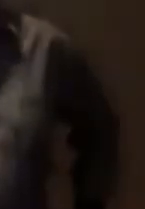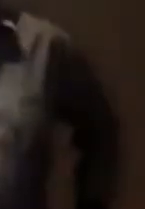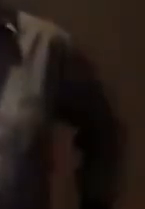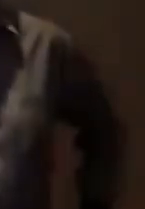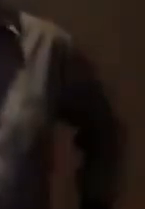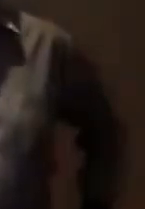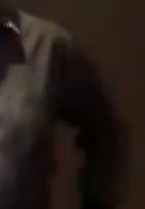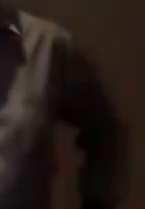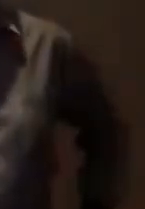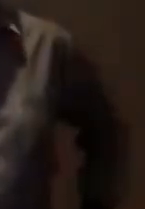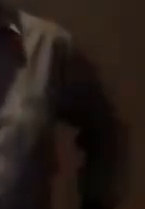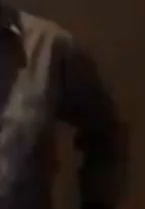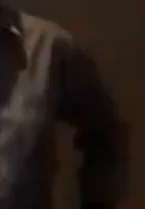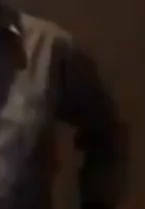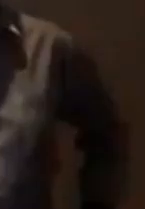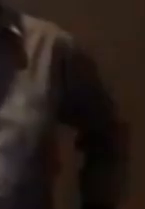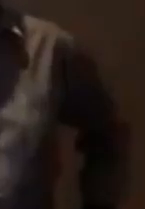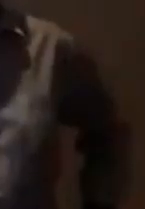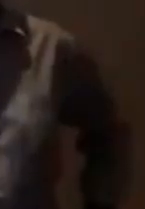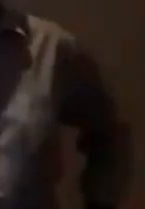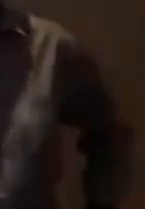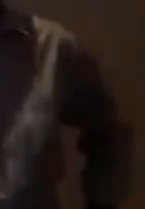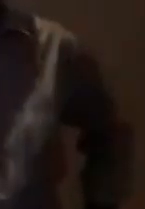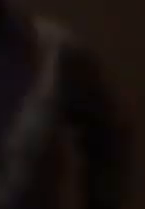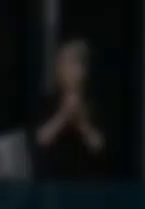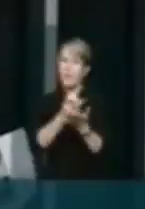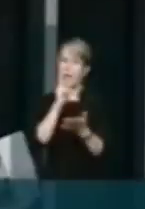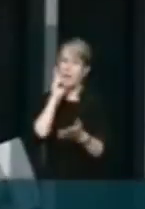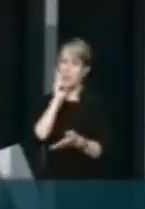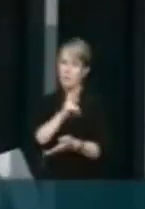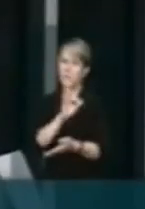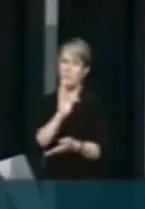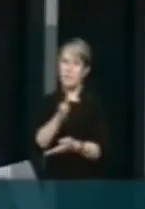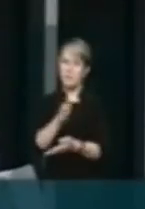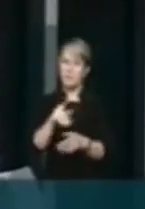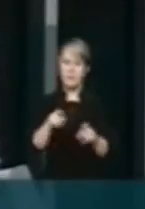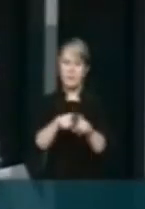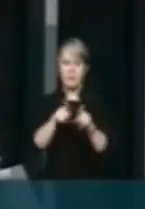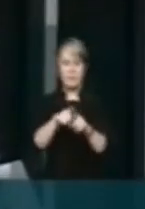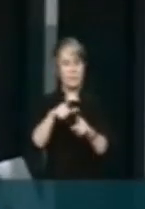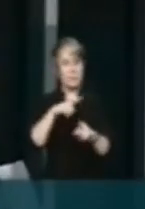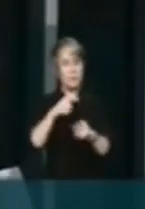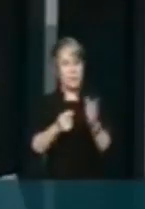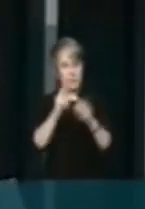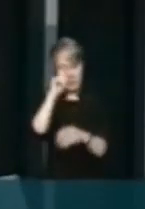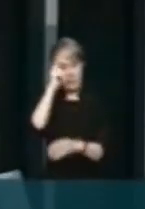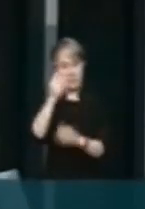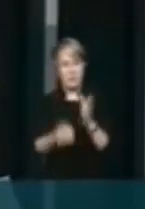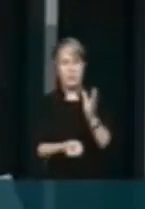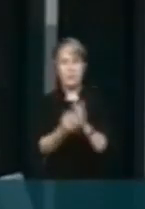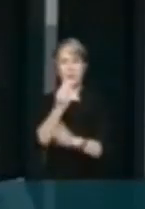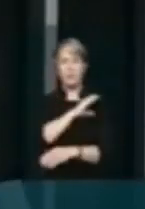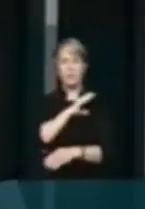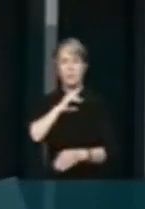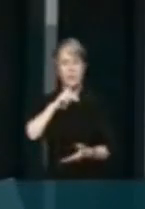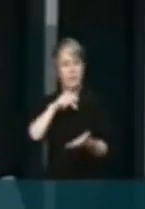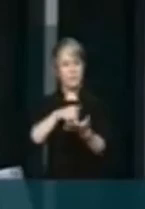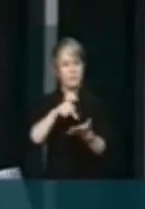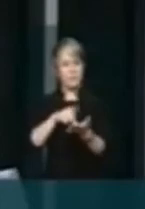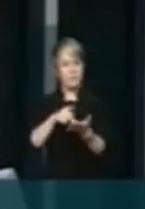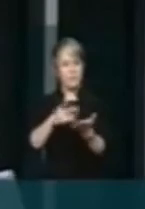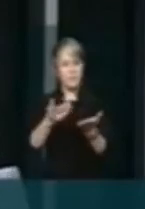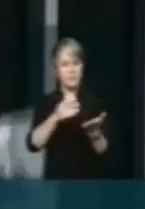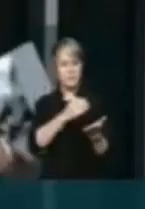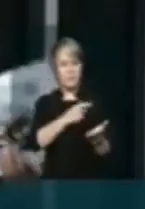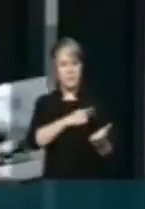a homens como Carlos Alberto Brilhante Usta. Inventaram essa tal da Comissão da Verdade, os três estão me ouvindo aqui. O PT